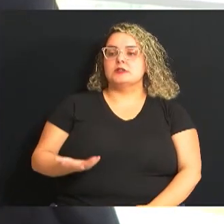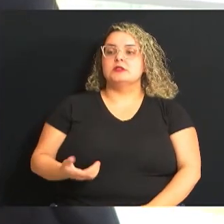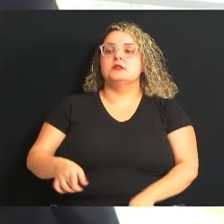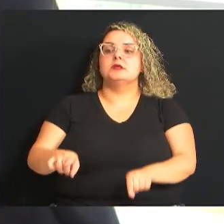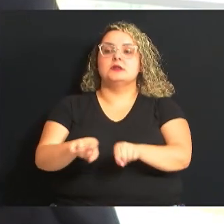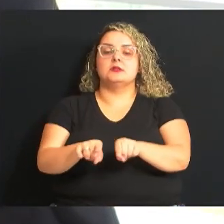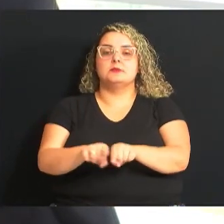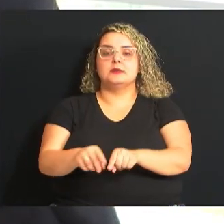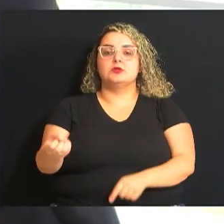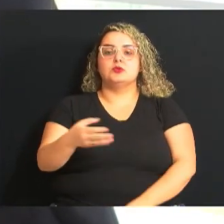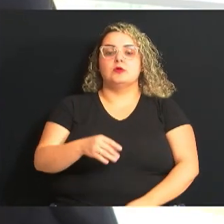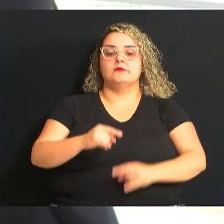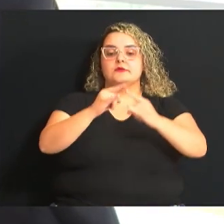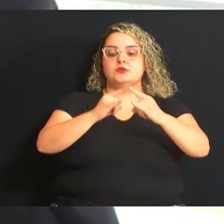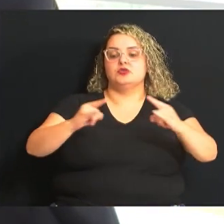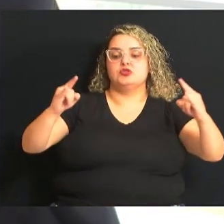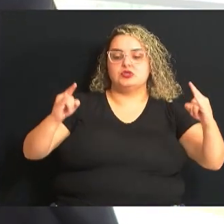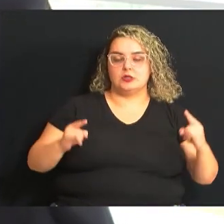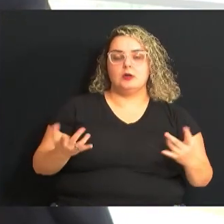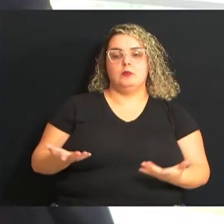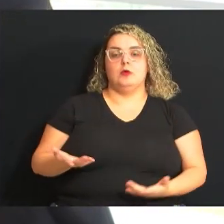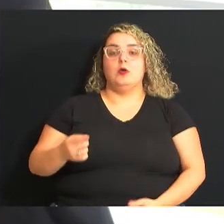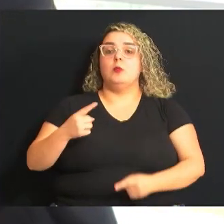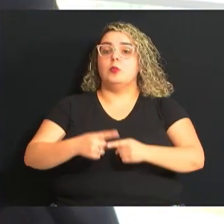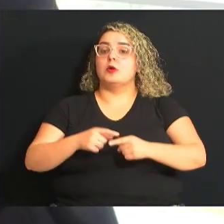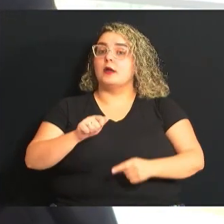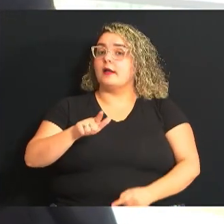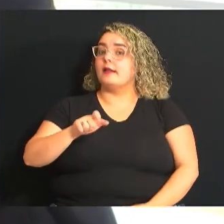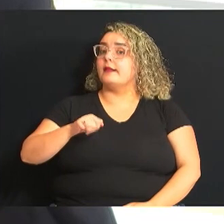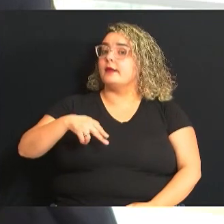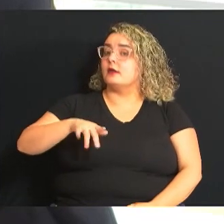é encerrado às 11h da manhã.